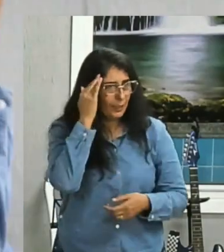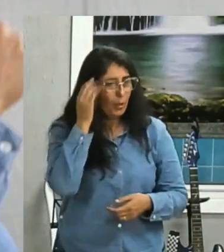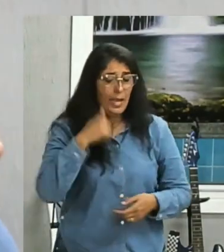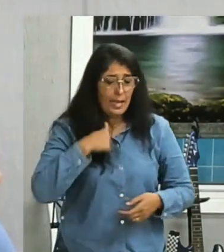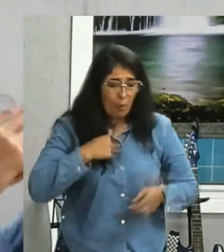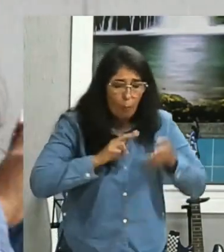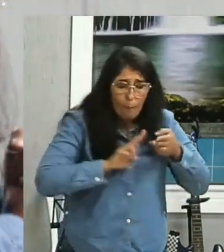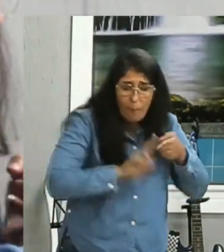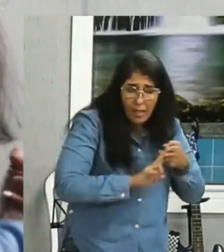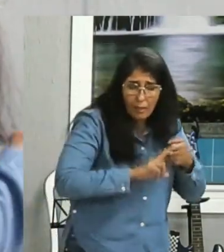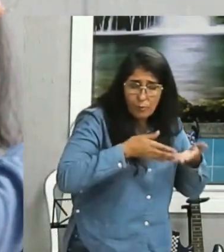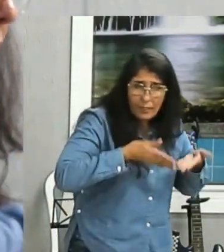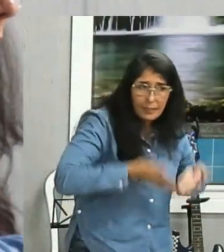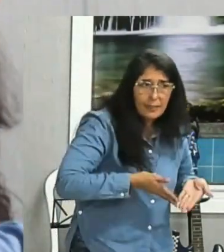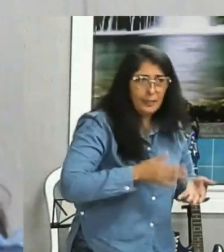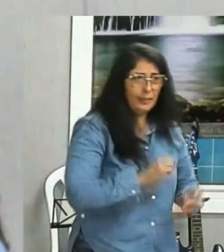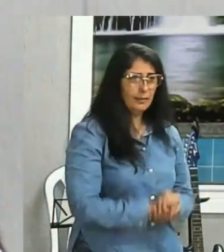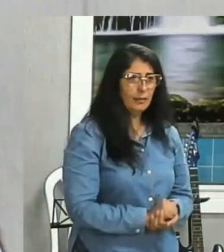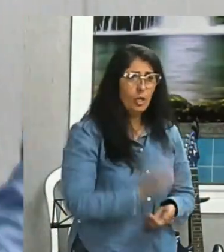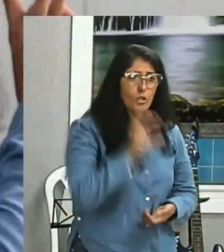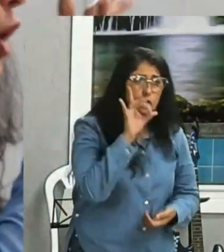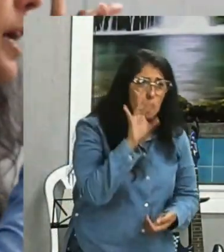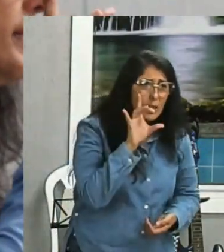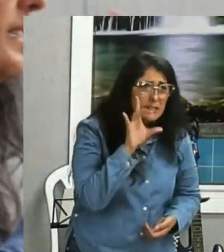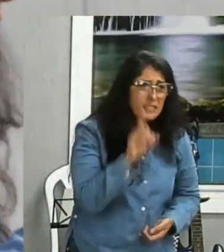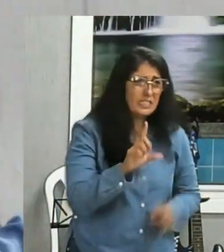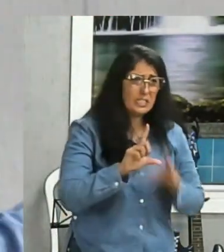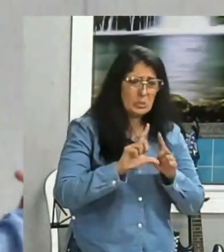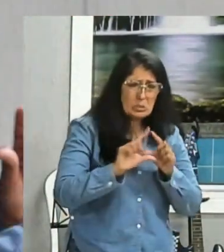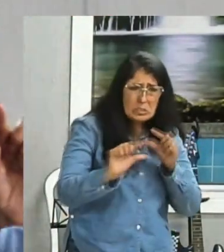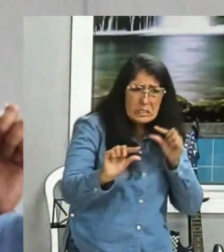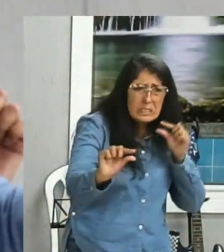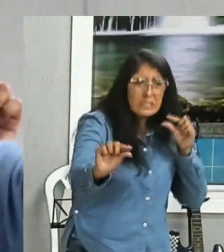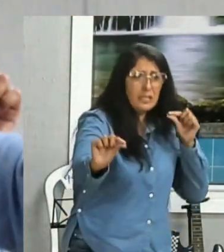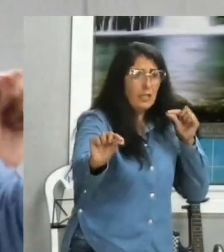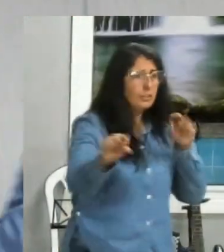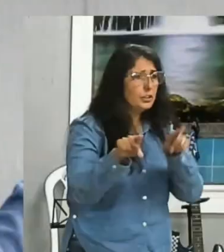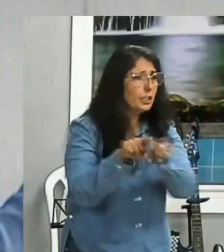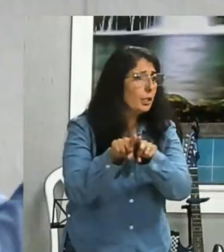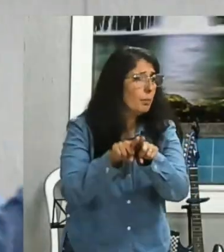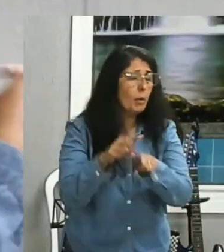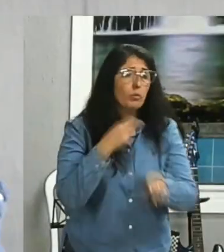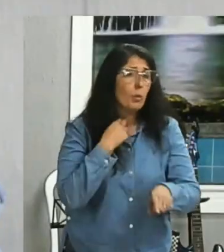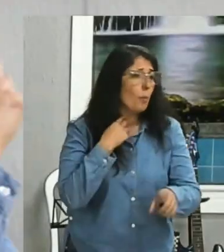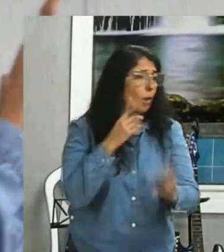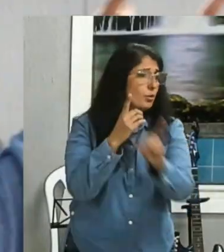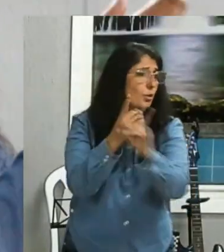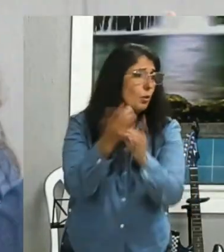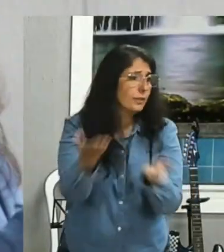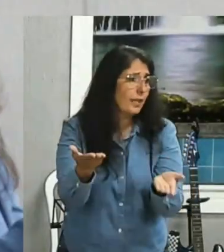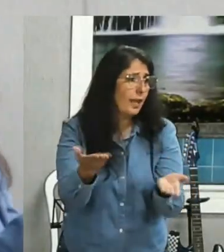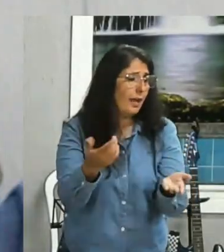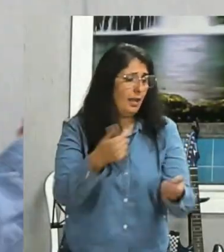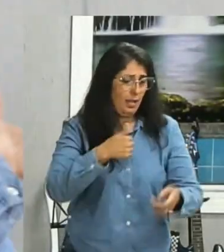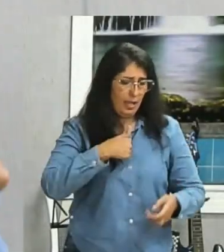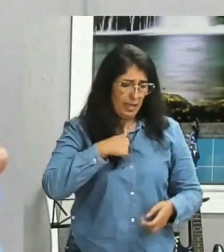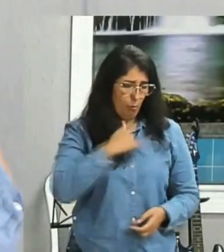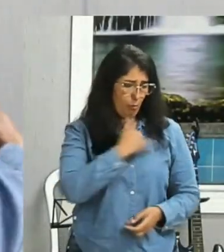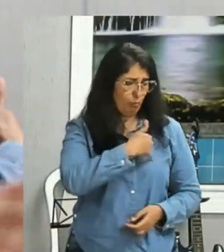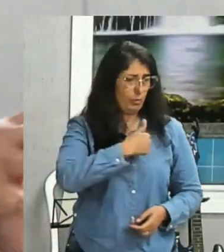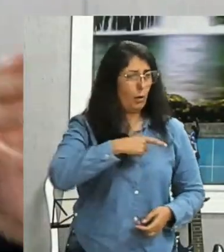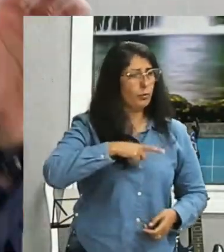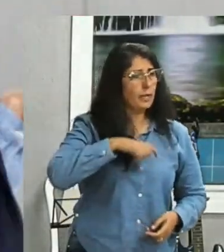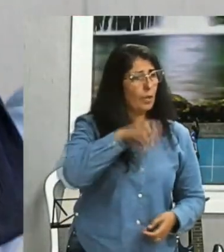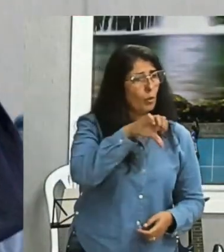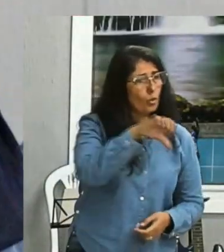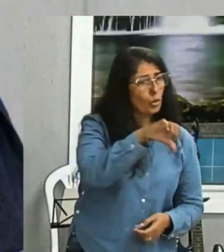de Patmos, exilado forçosamente, com mais de 90 anos de idade. Alguns